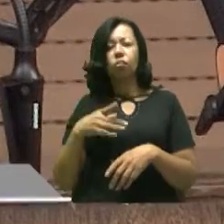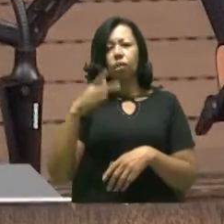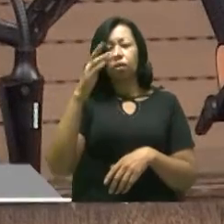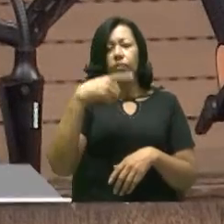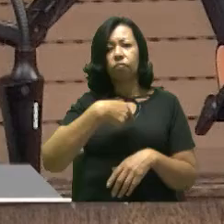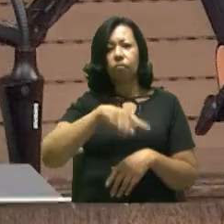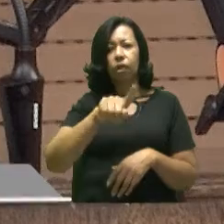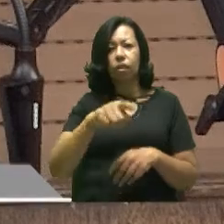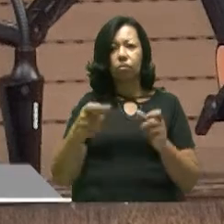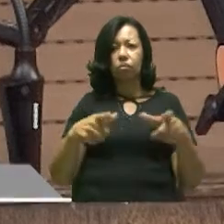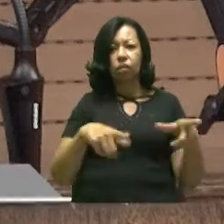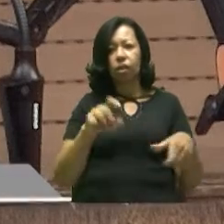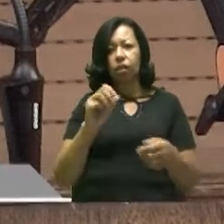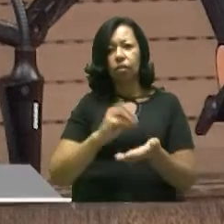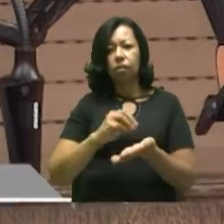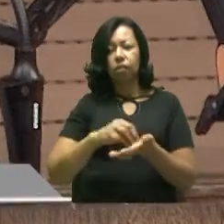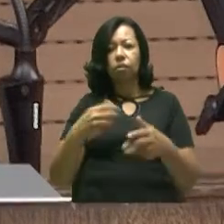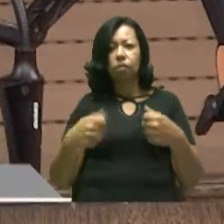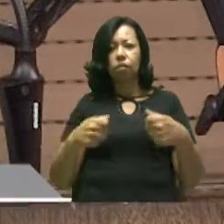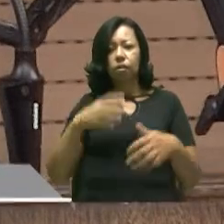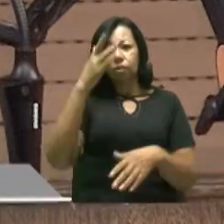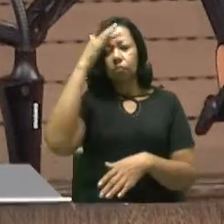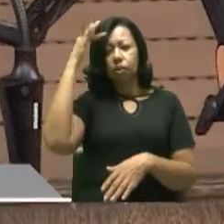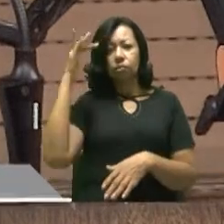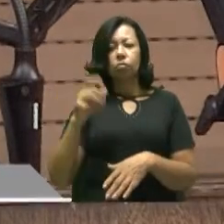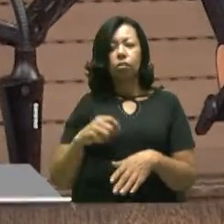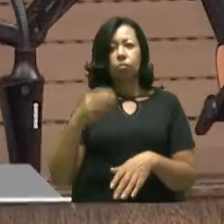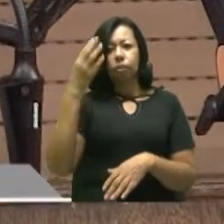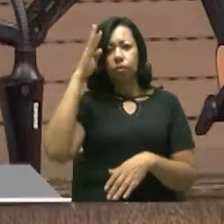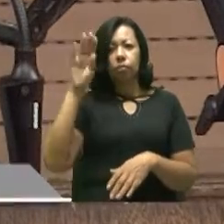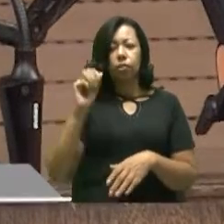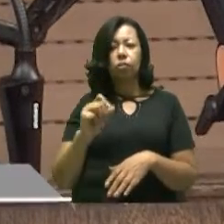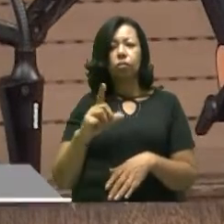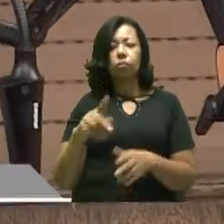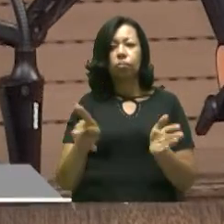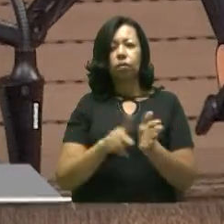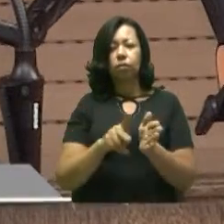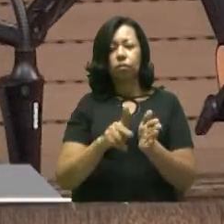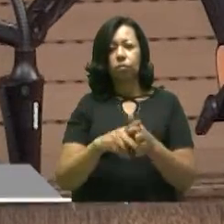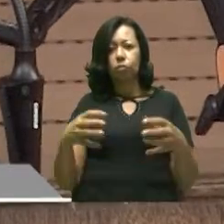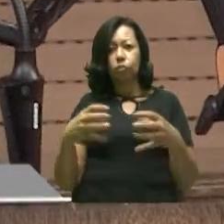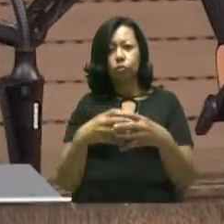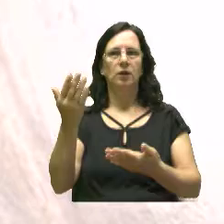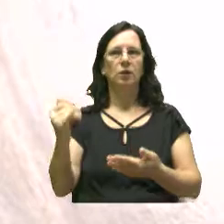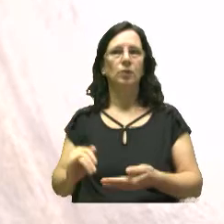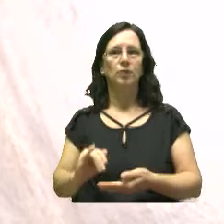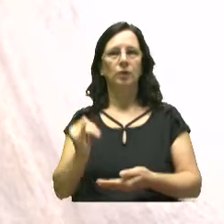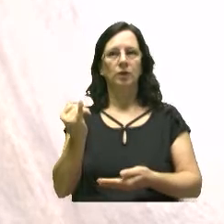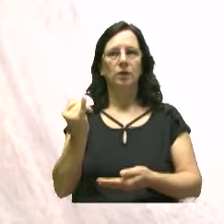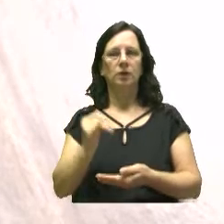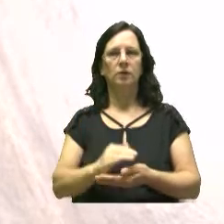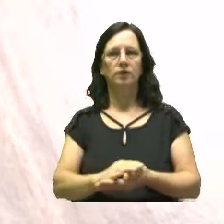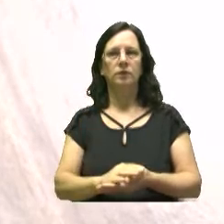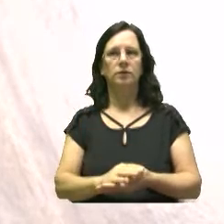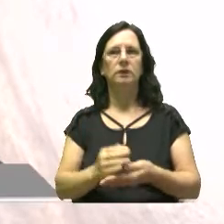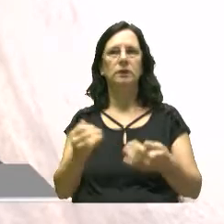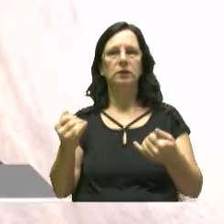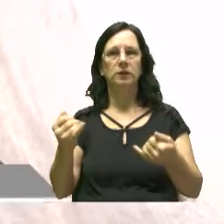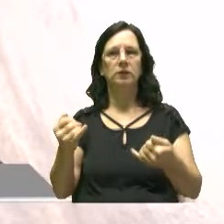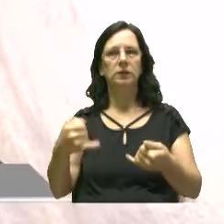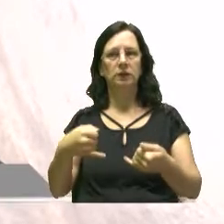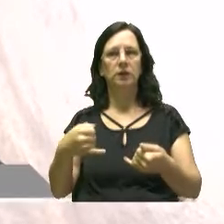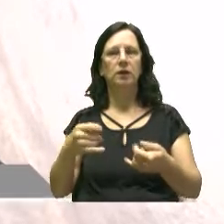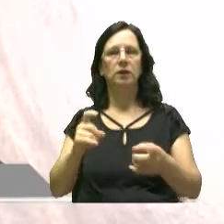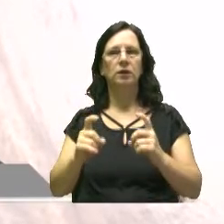Eliane Aparecida tamiolo disse da importância dessas audiências públicas é sem audiência